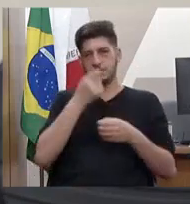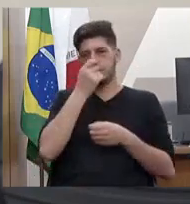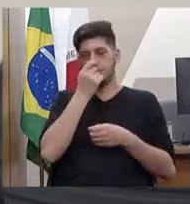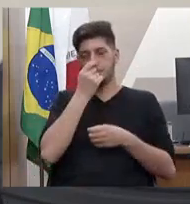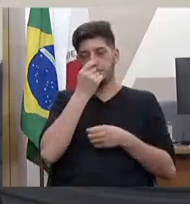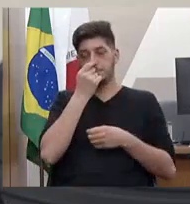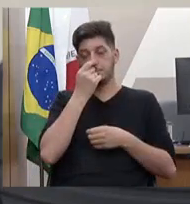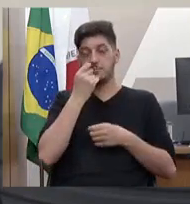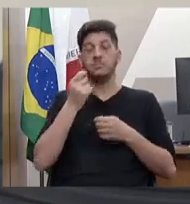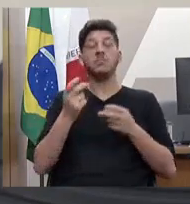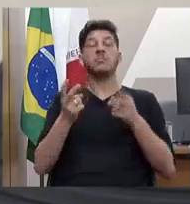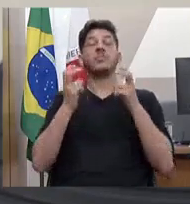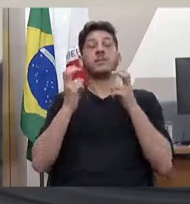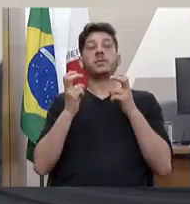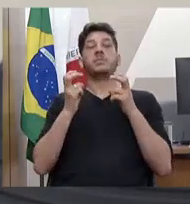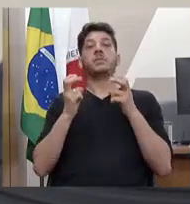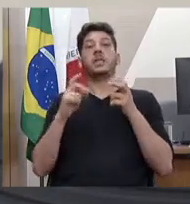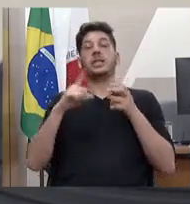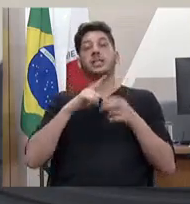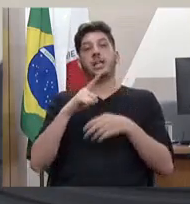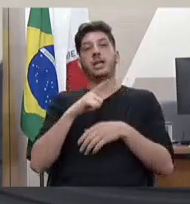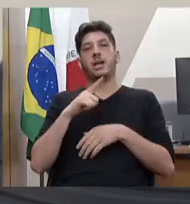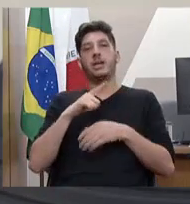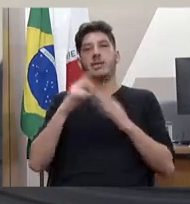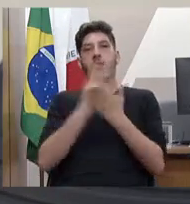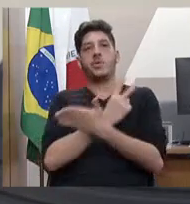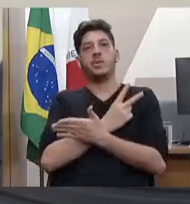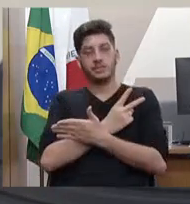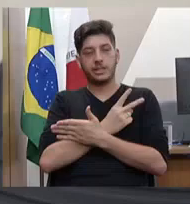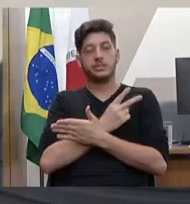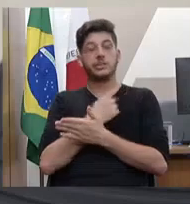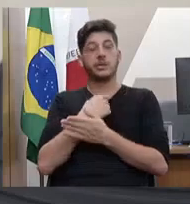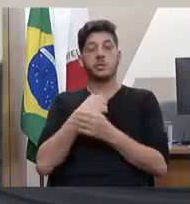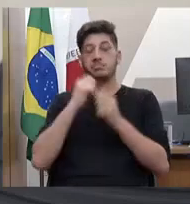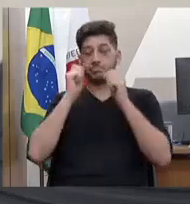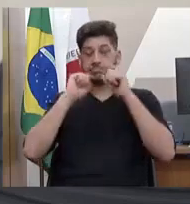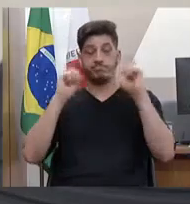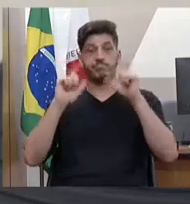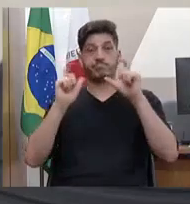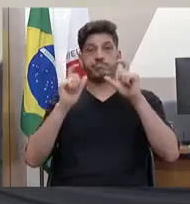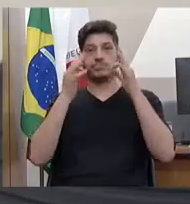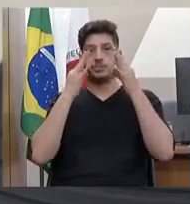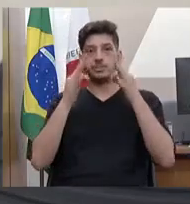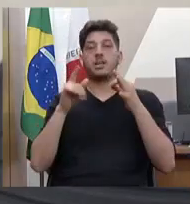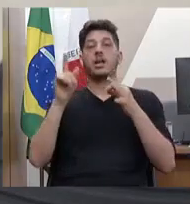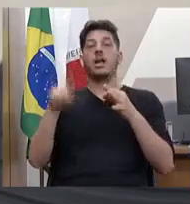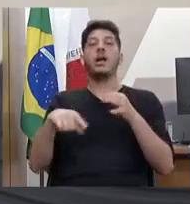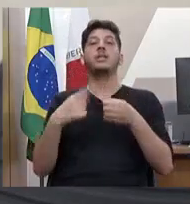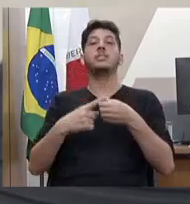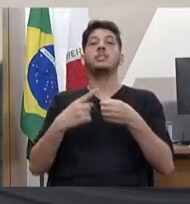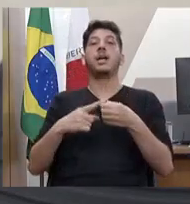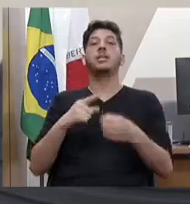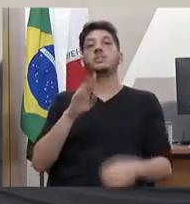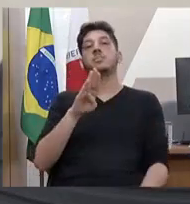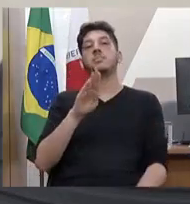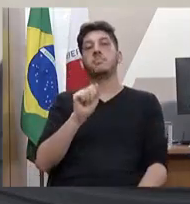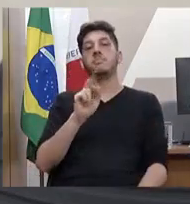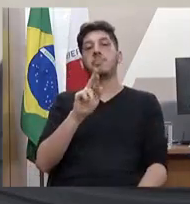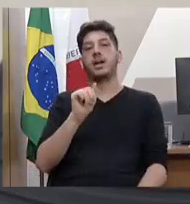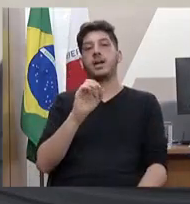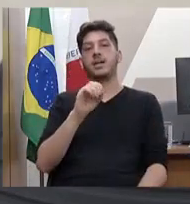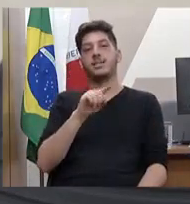adoecimentos mentais que eu tenho que observei que me chamou muita atenção foi o caso de Barão de Cocais